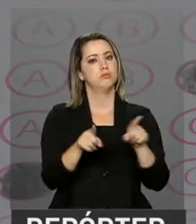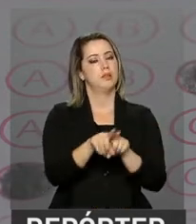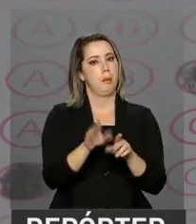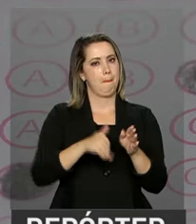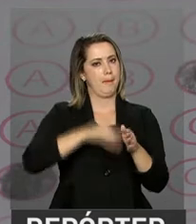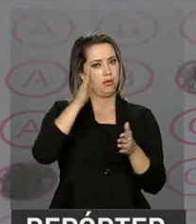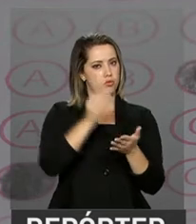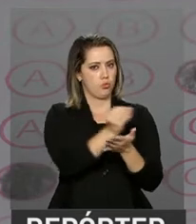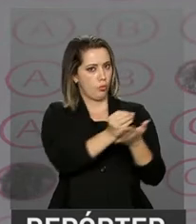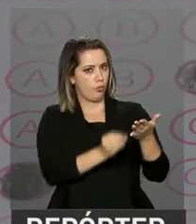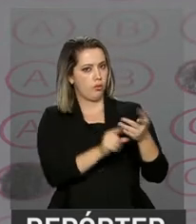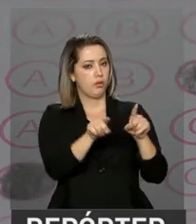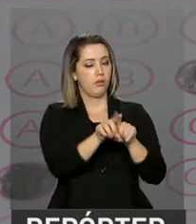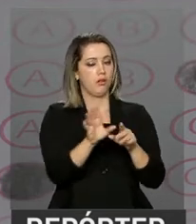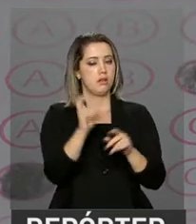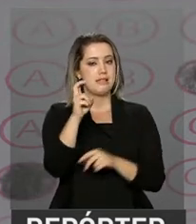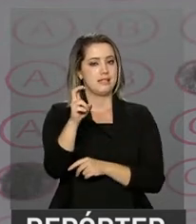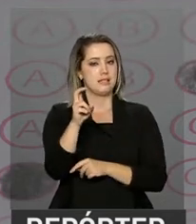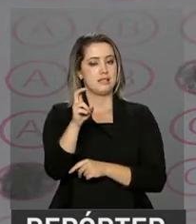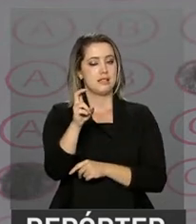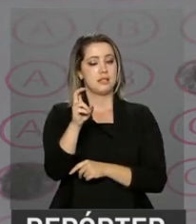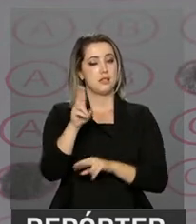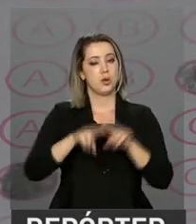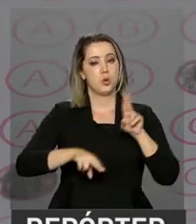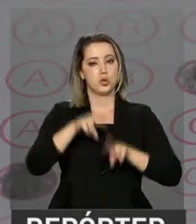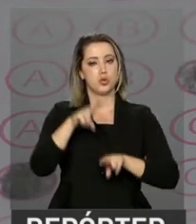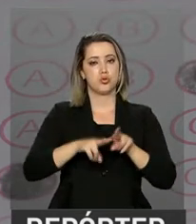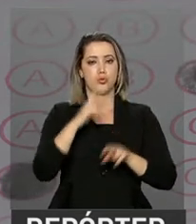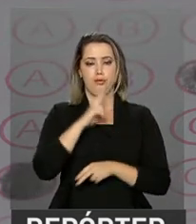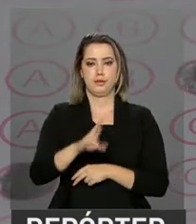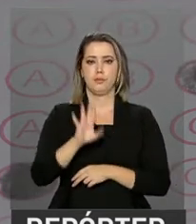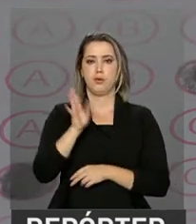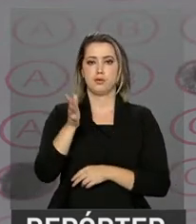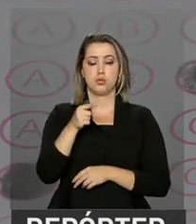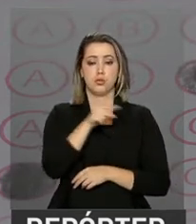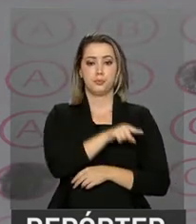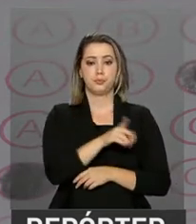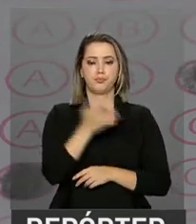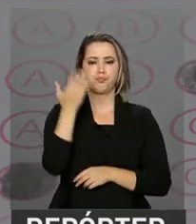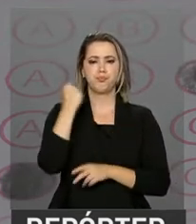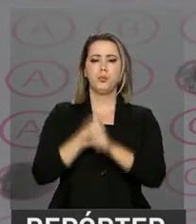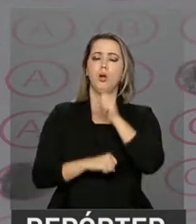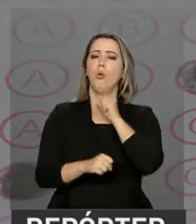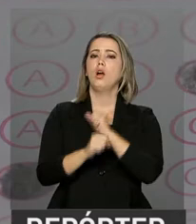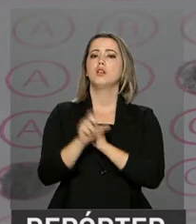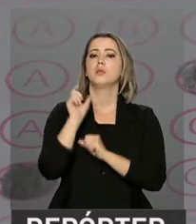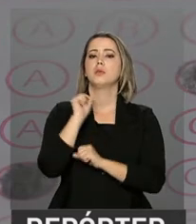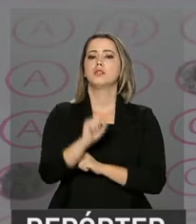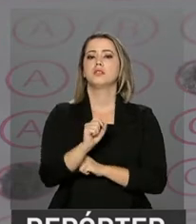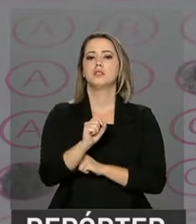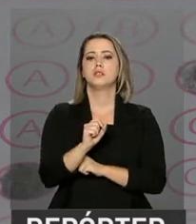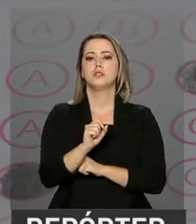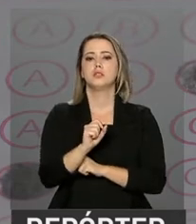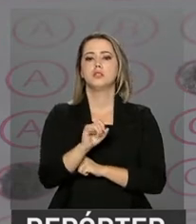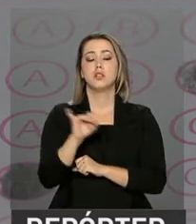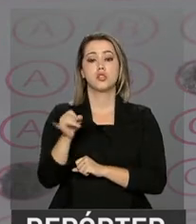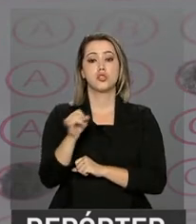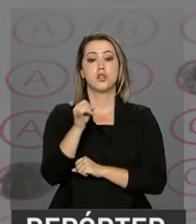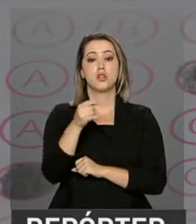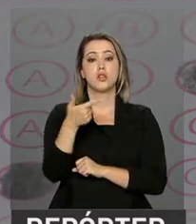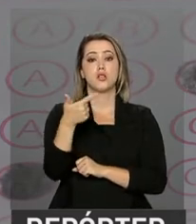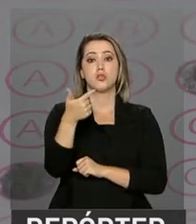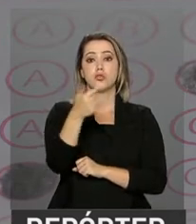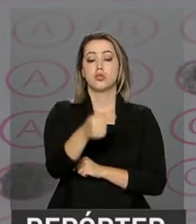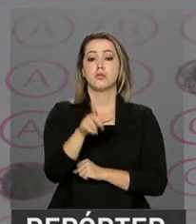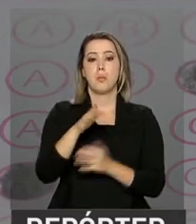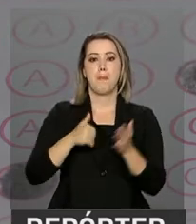resultado vai ser divulgado no dia 5 de junho na última edição do sisu em janeiro de 2017 foram disponibilizadas